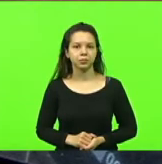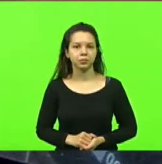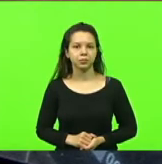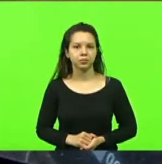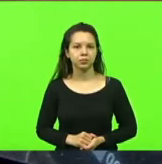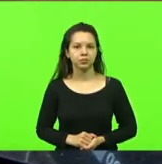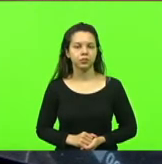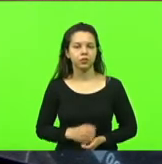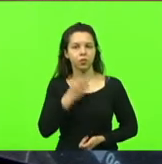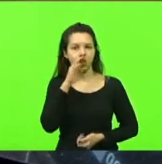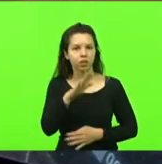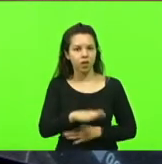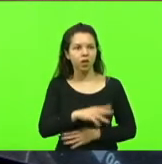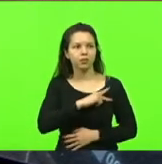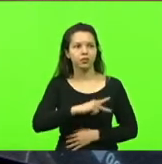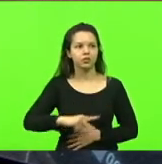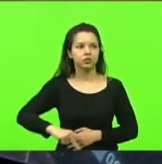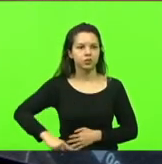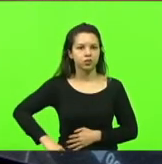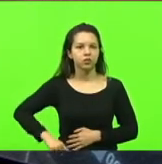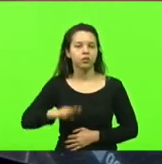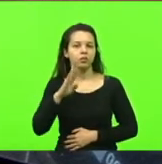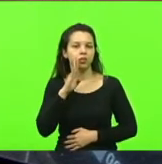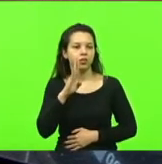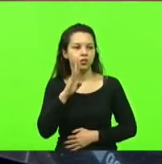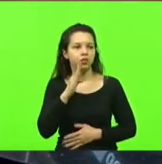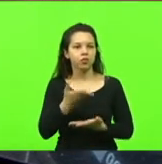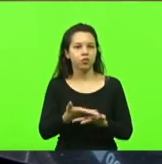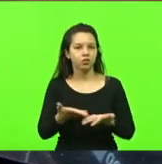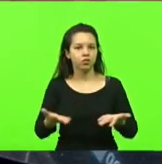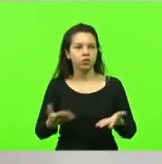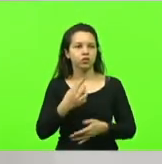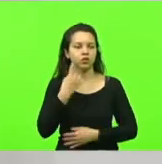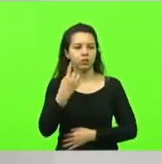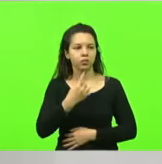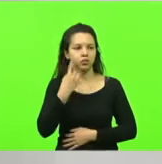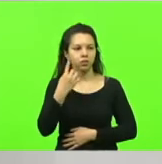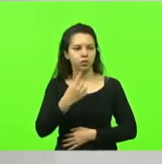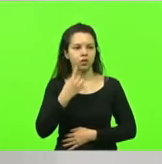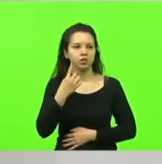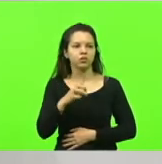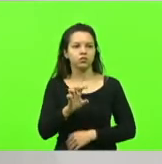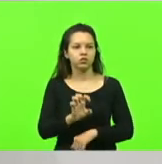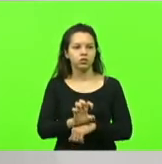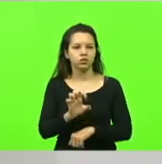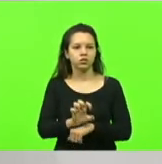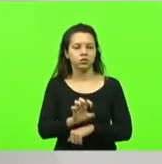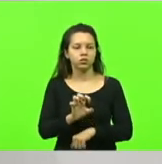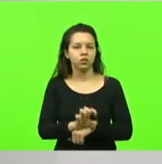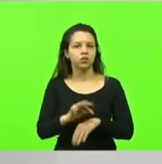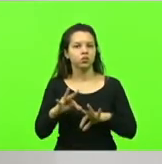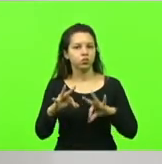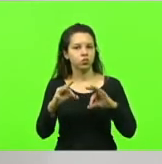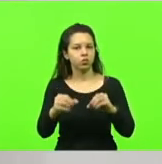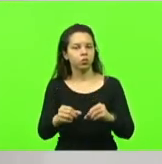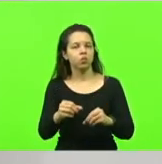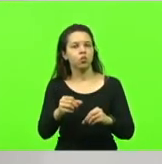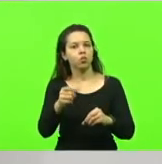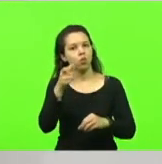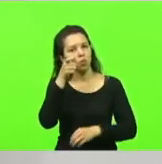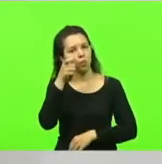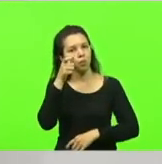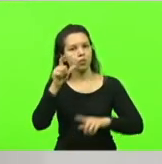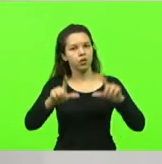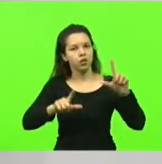Boa tarde, senhor presidente, Berlanda, colegas deputados, deputados estaduais, a todos que nos acompanham pela TVA ou pelas